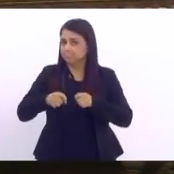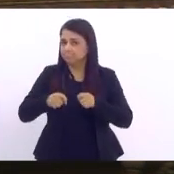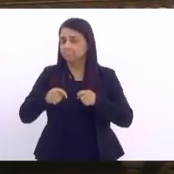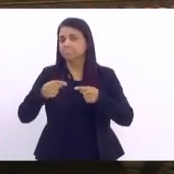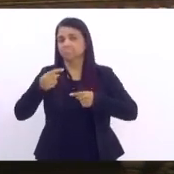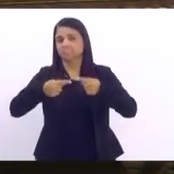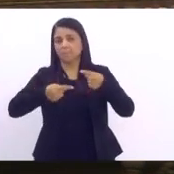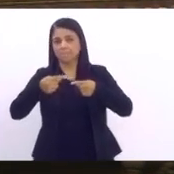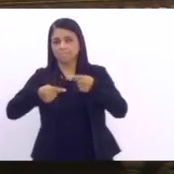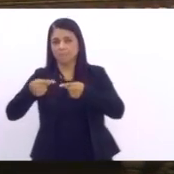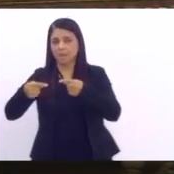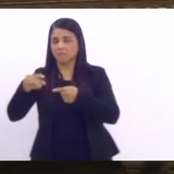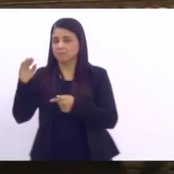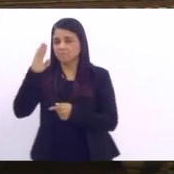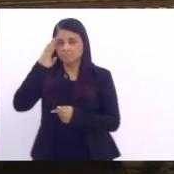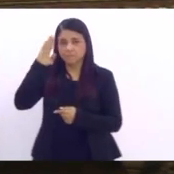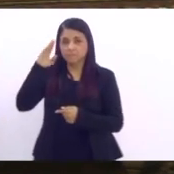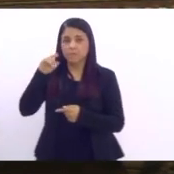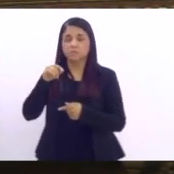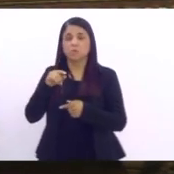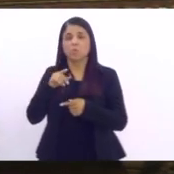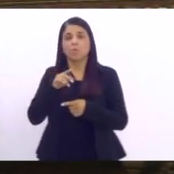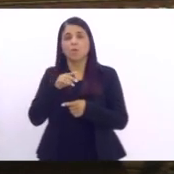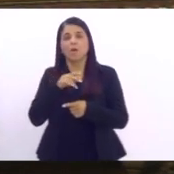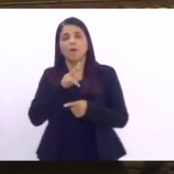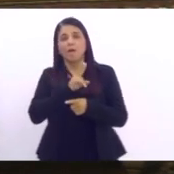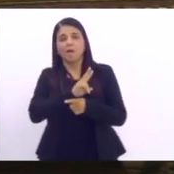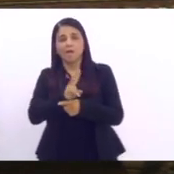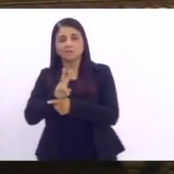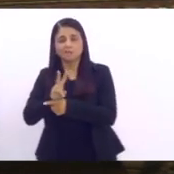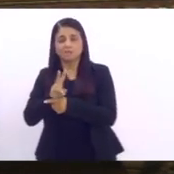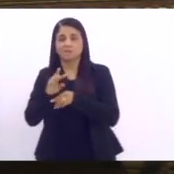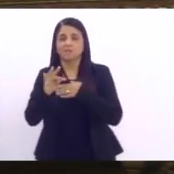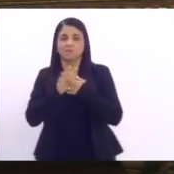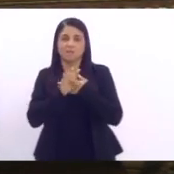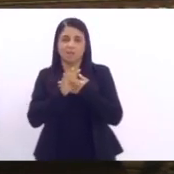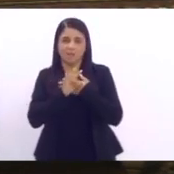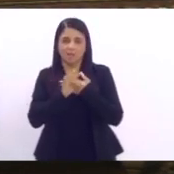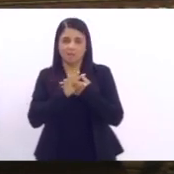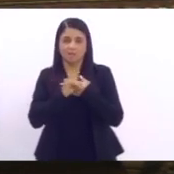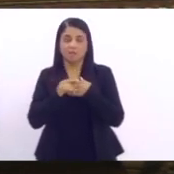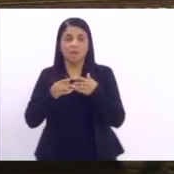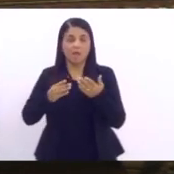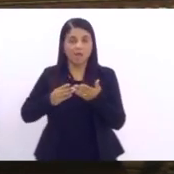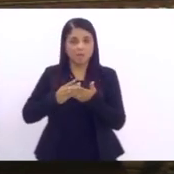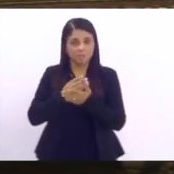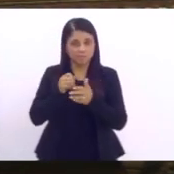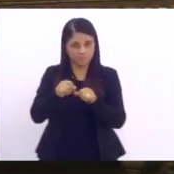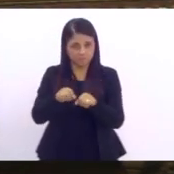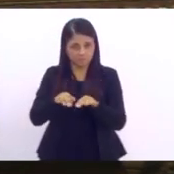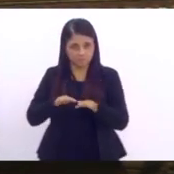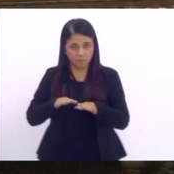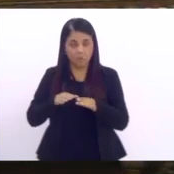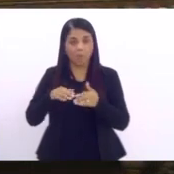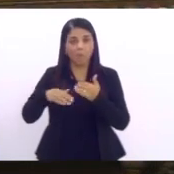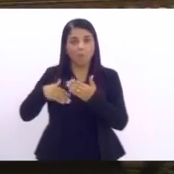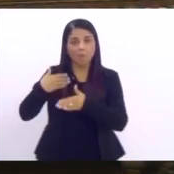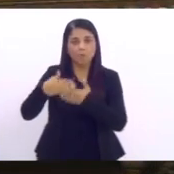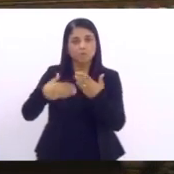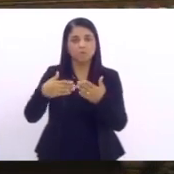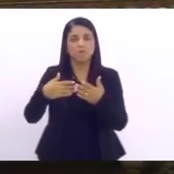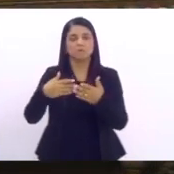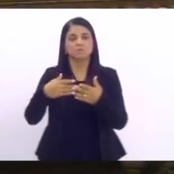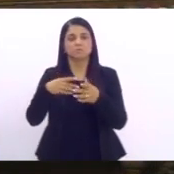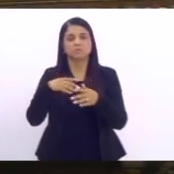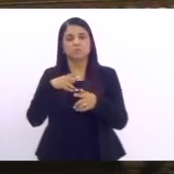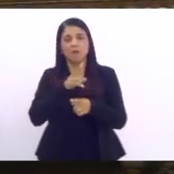assistência técnica, senhora presidenta. Aprovamos na Assembleia Legislativa todo um processo de assistência técnica para